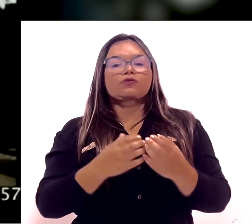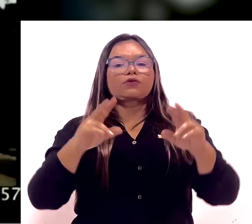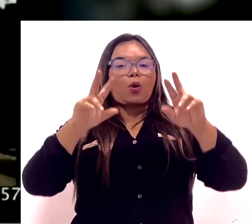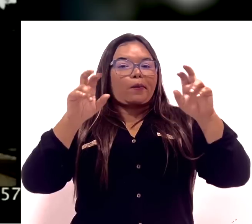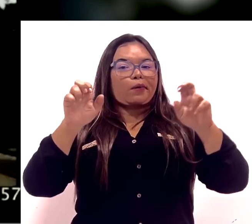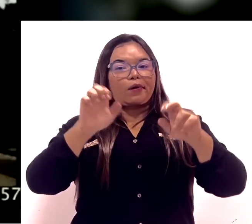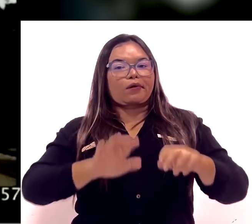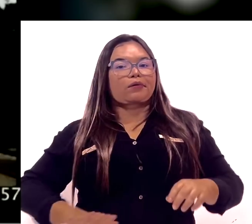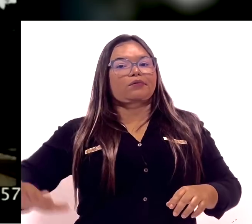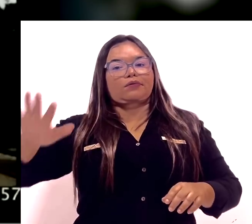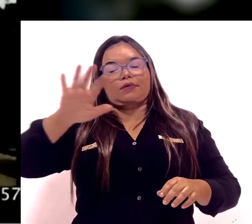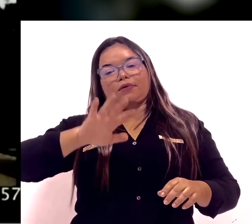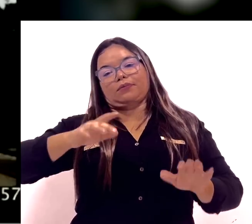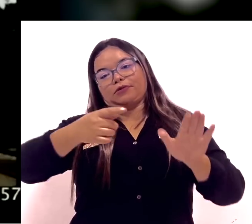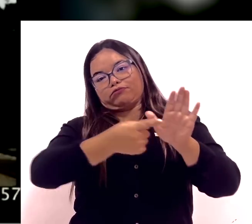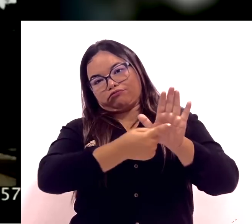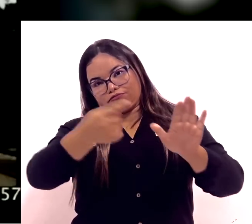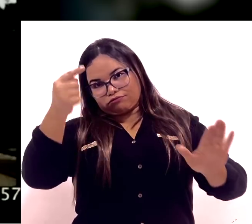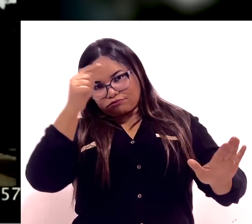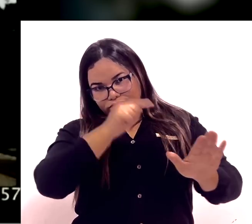significa.